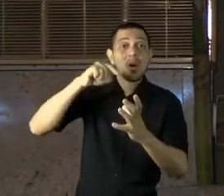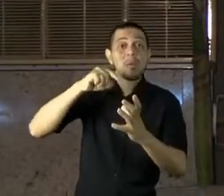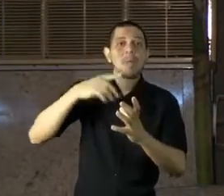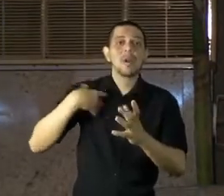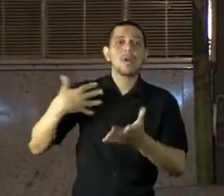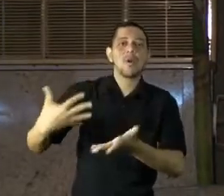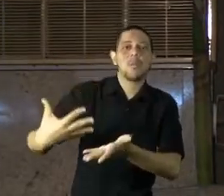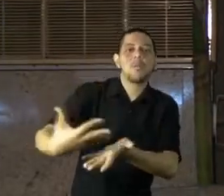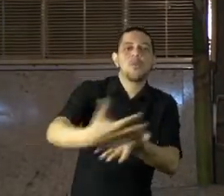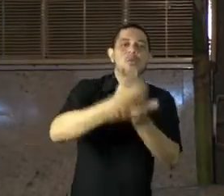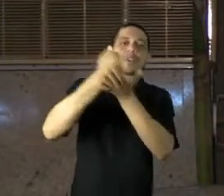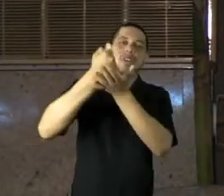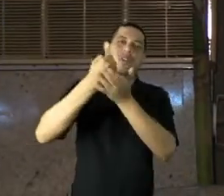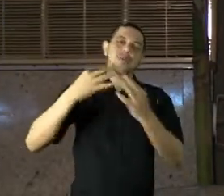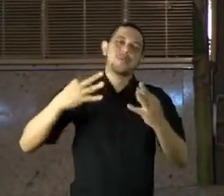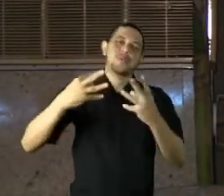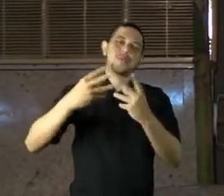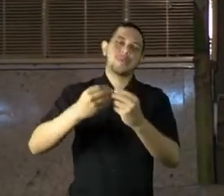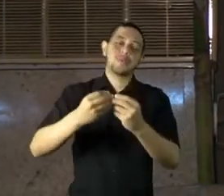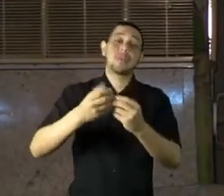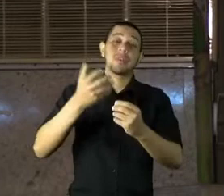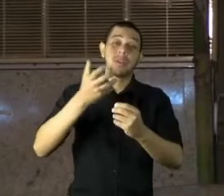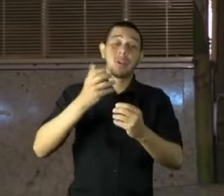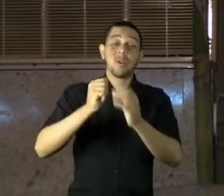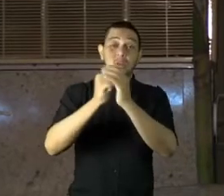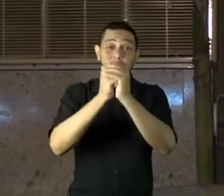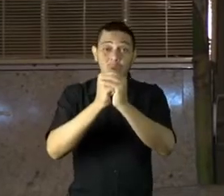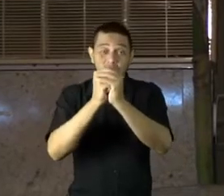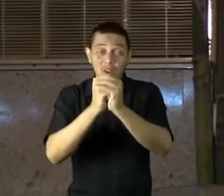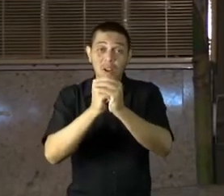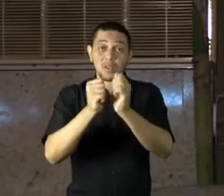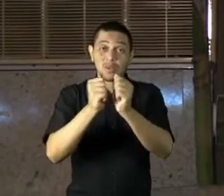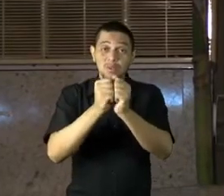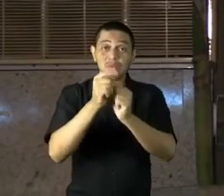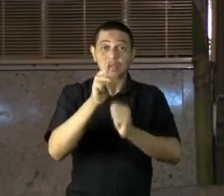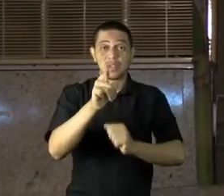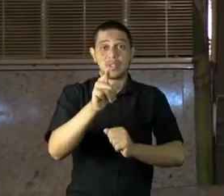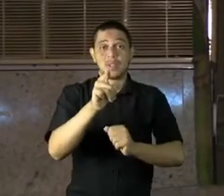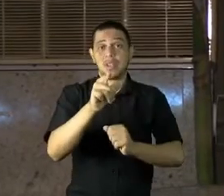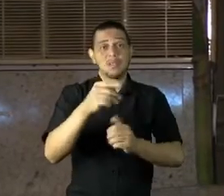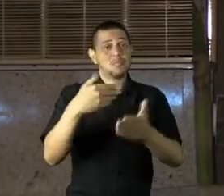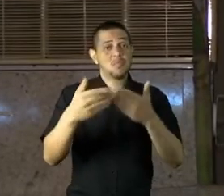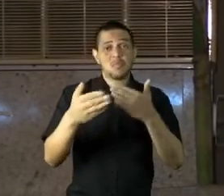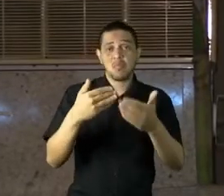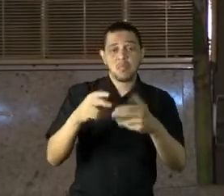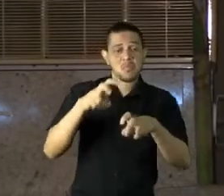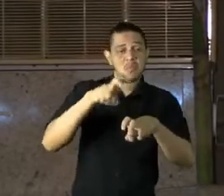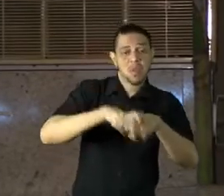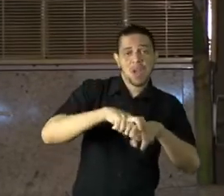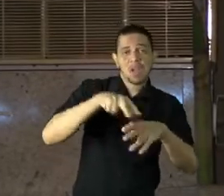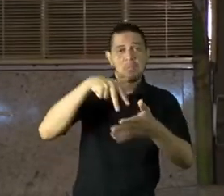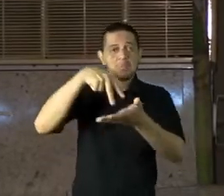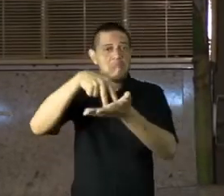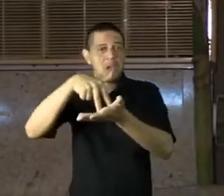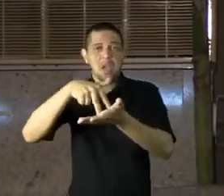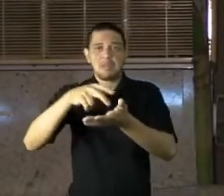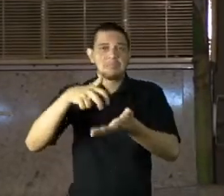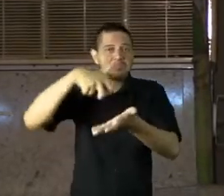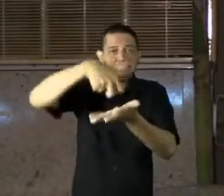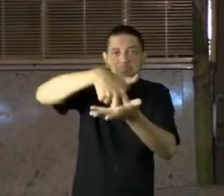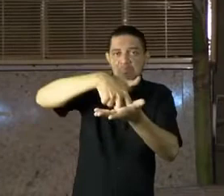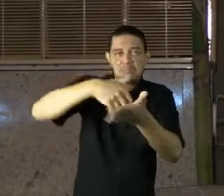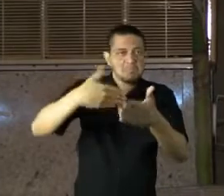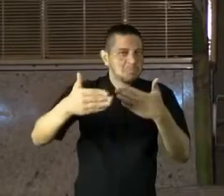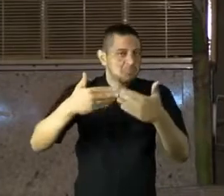para nos buscar quero orar por você do jeito que você estiver aí coloque-se numa posição que